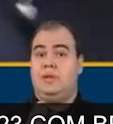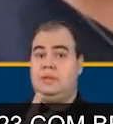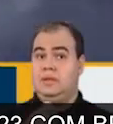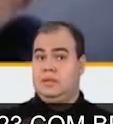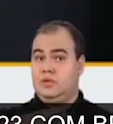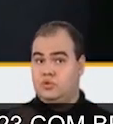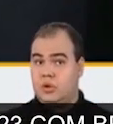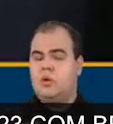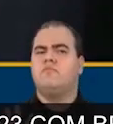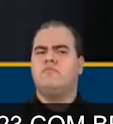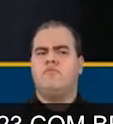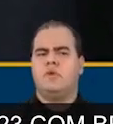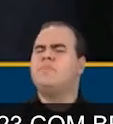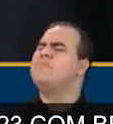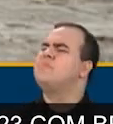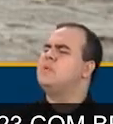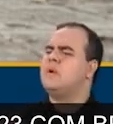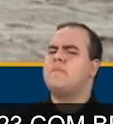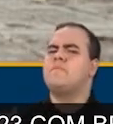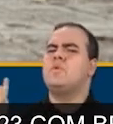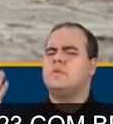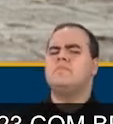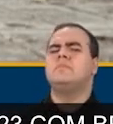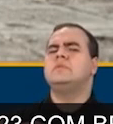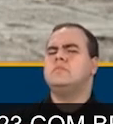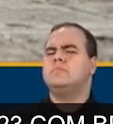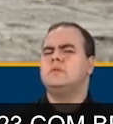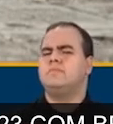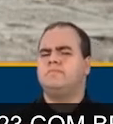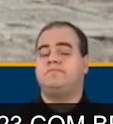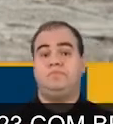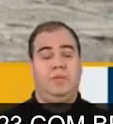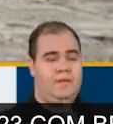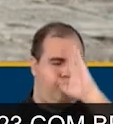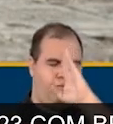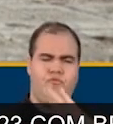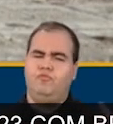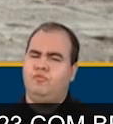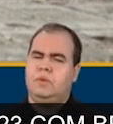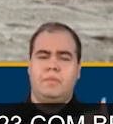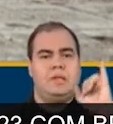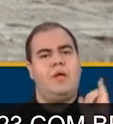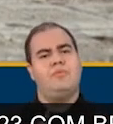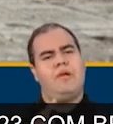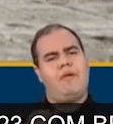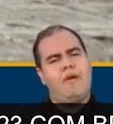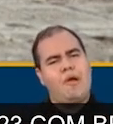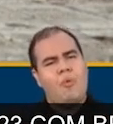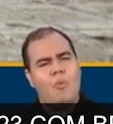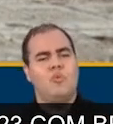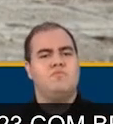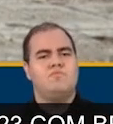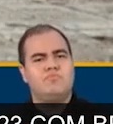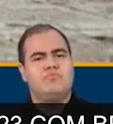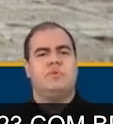trabalhos. Né? Por que é tão importante participar do censo? É fundamental, porque todos os recursos públicos, transferência de recursos